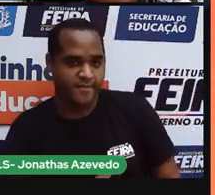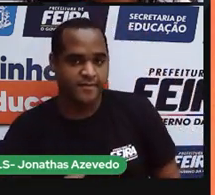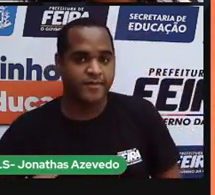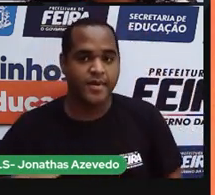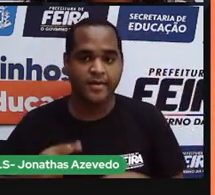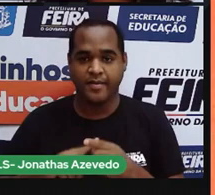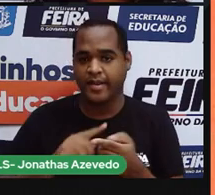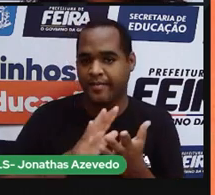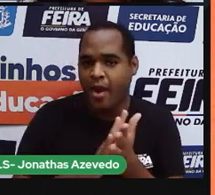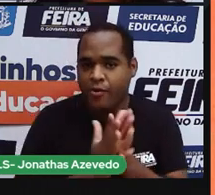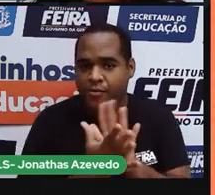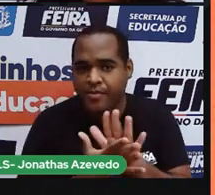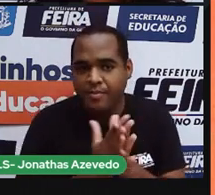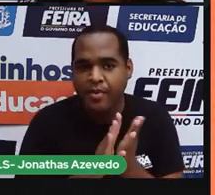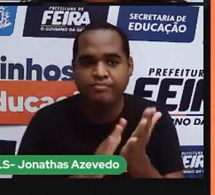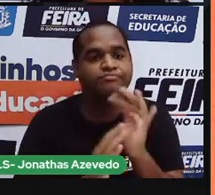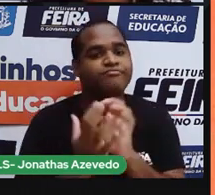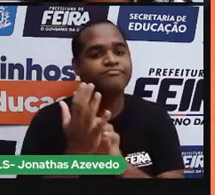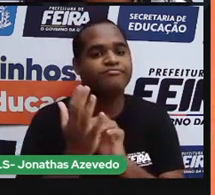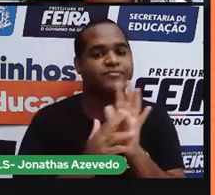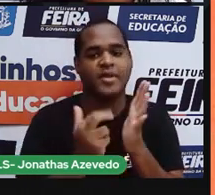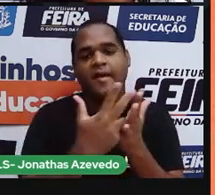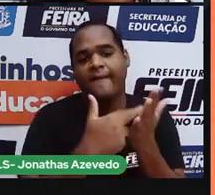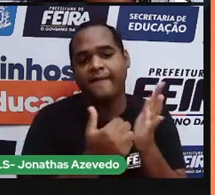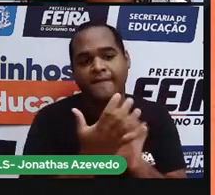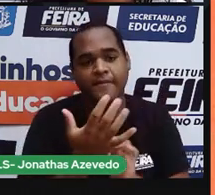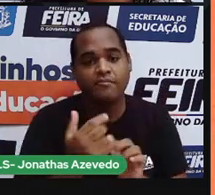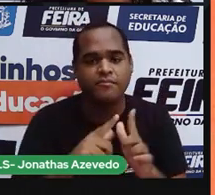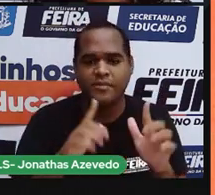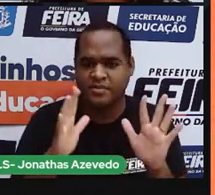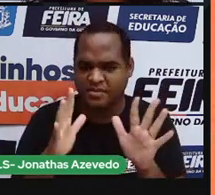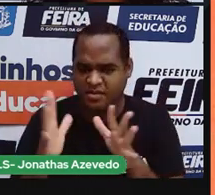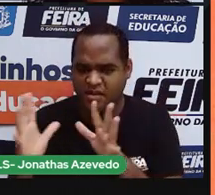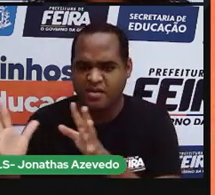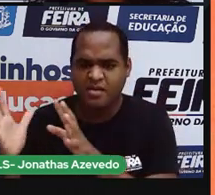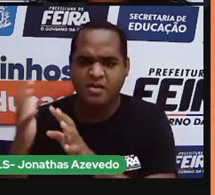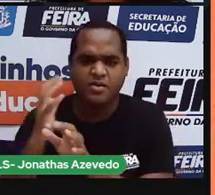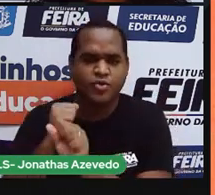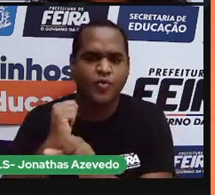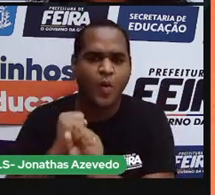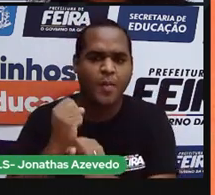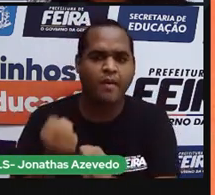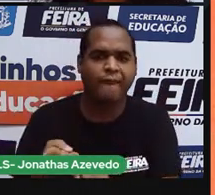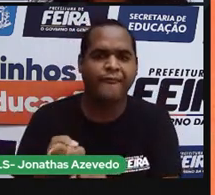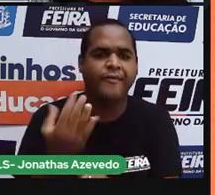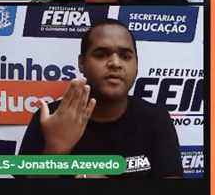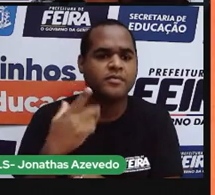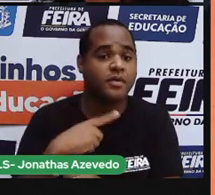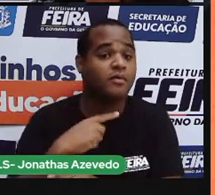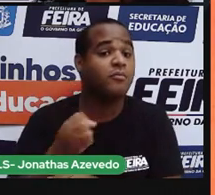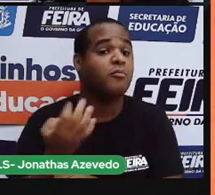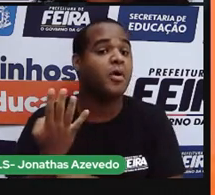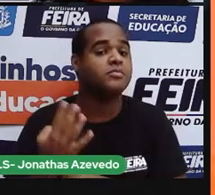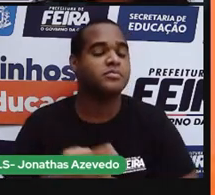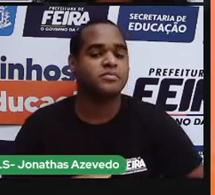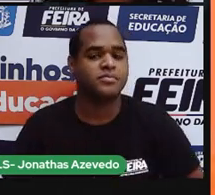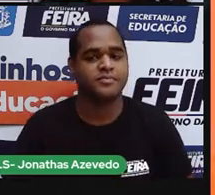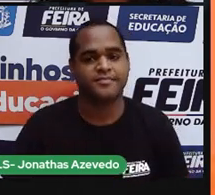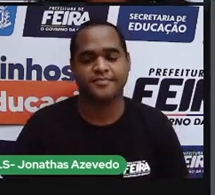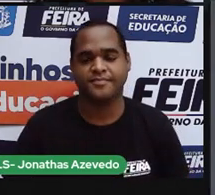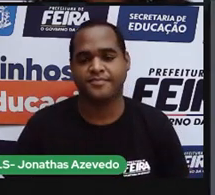mão. Você já descobriu quantas tatuagens o rapaz tem até então?